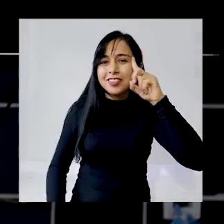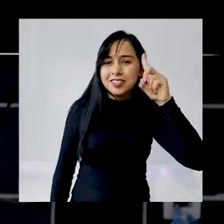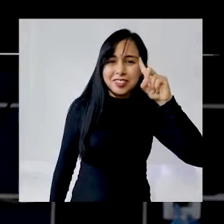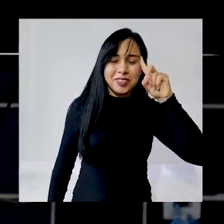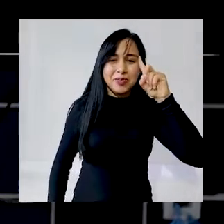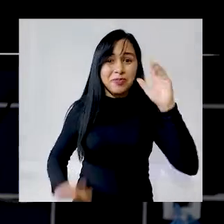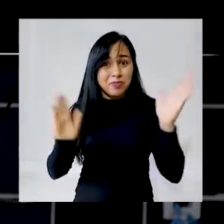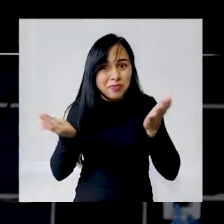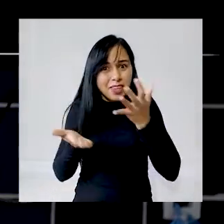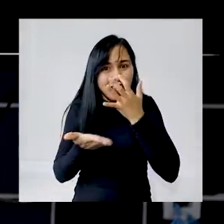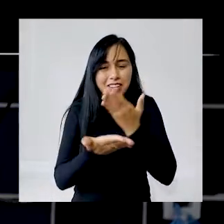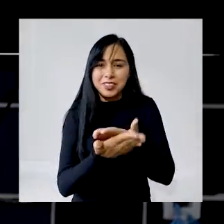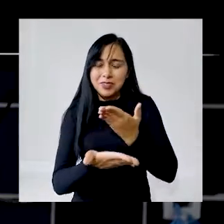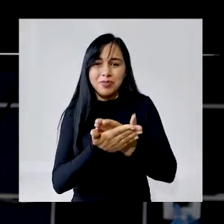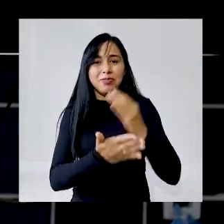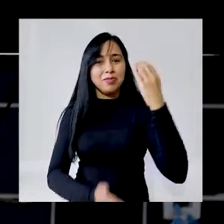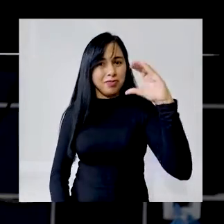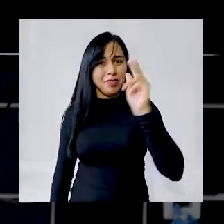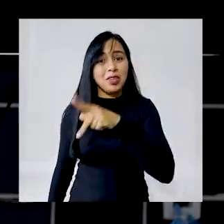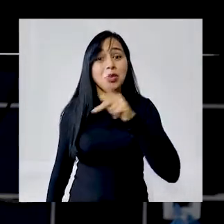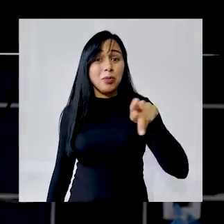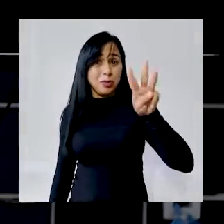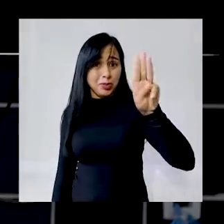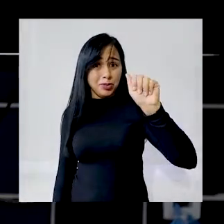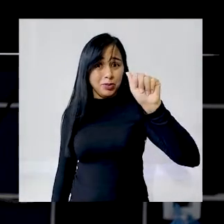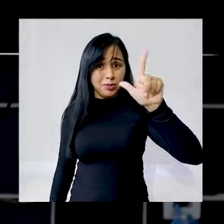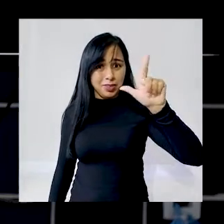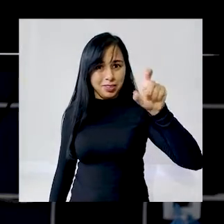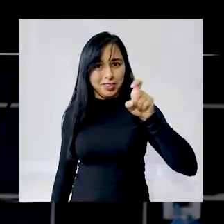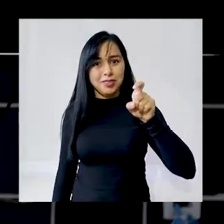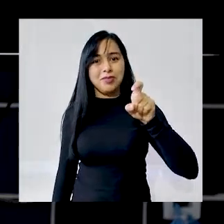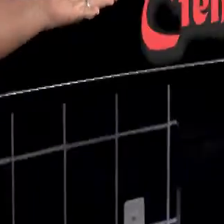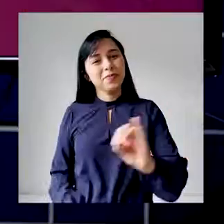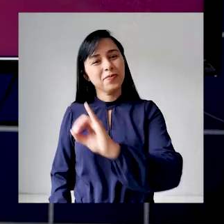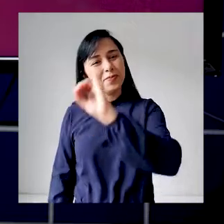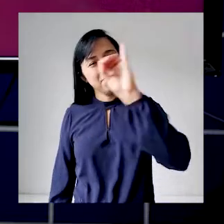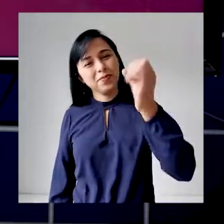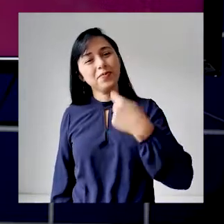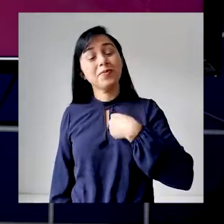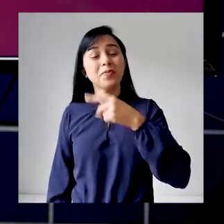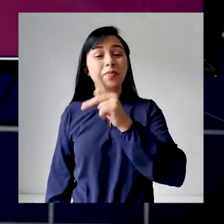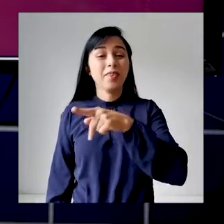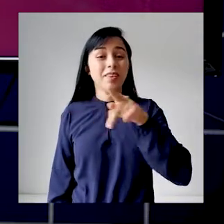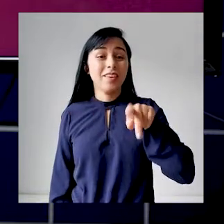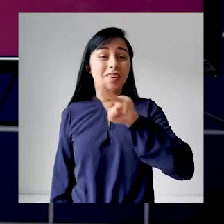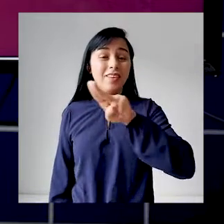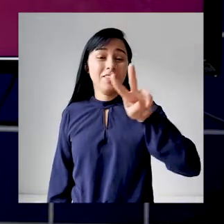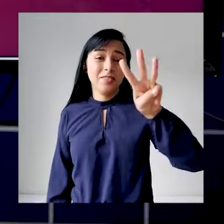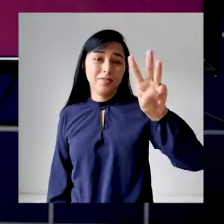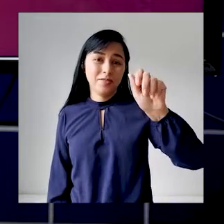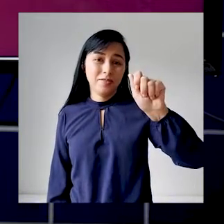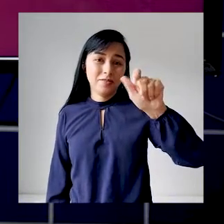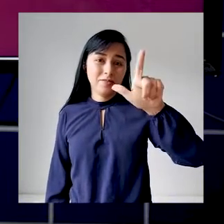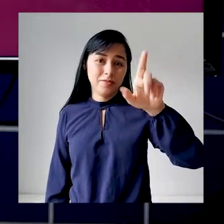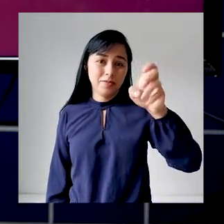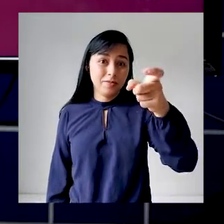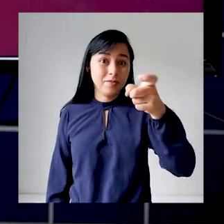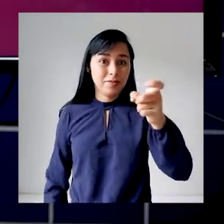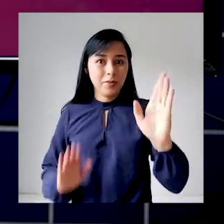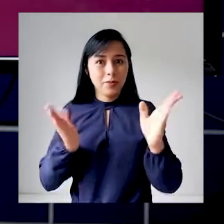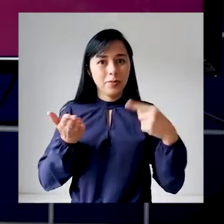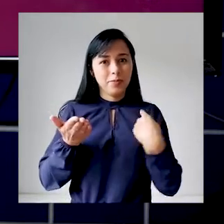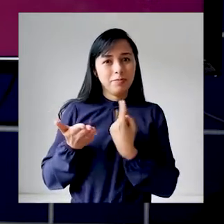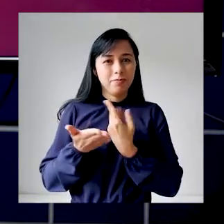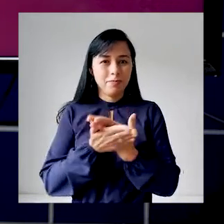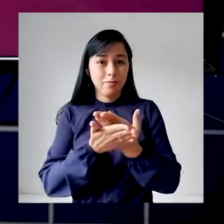dia. Fiquem agora com a aula de ciências do professor Alex. Olá, eu sou o professor Alex Ferreira e